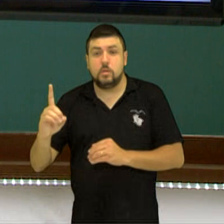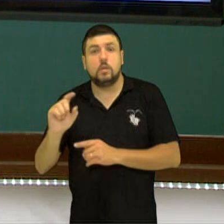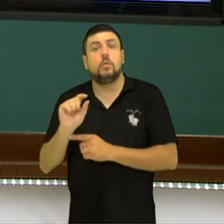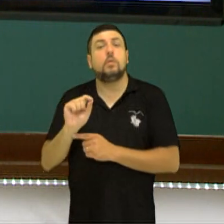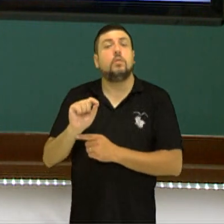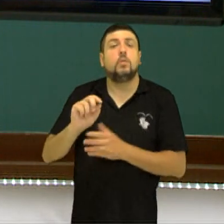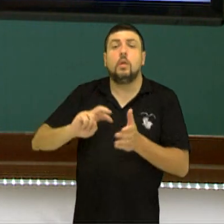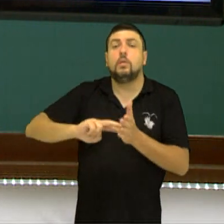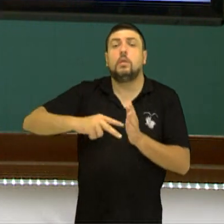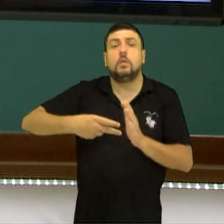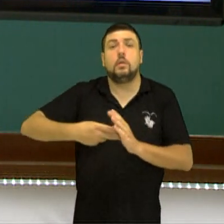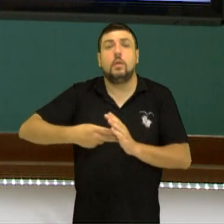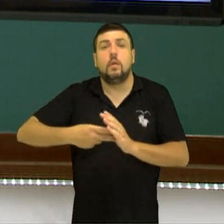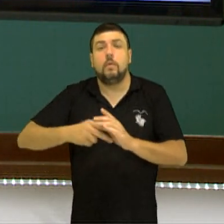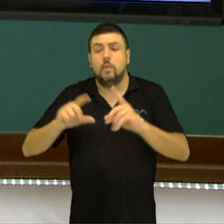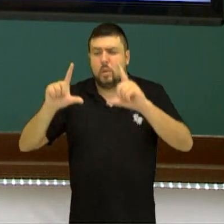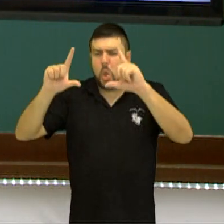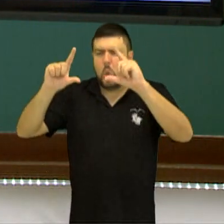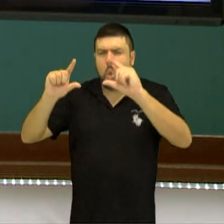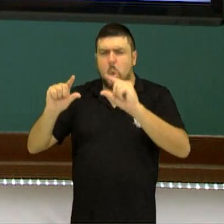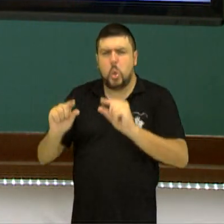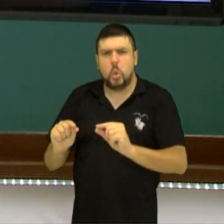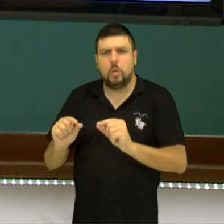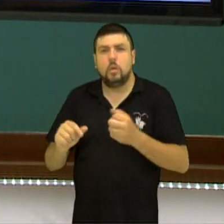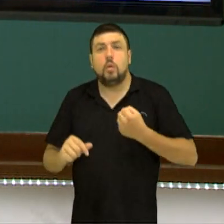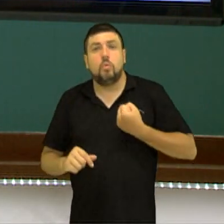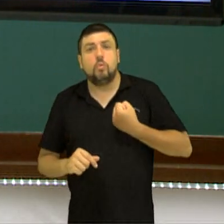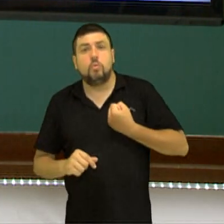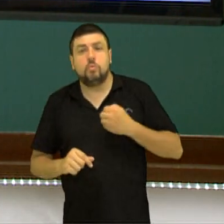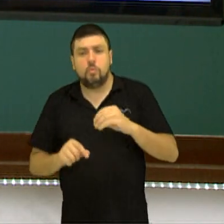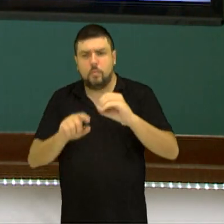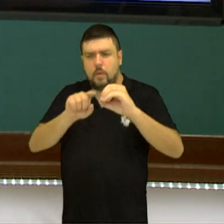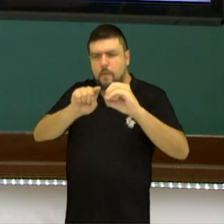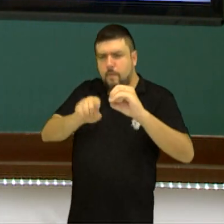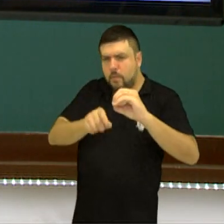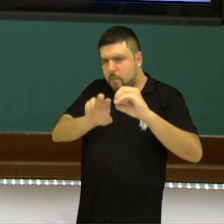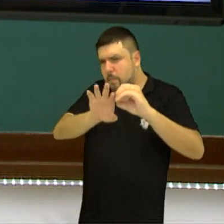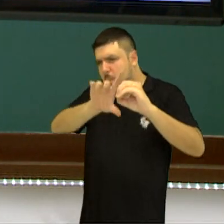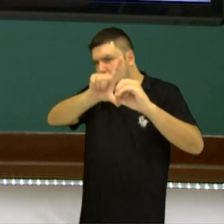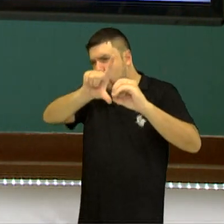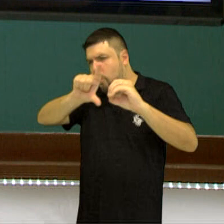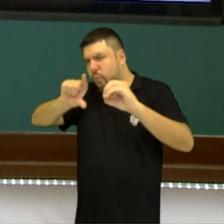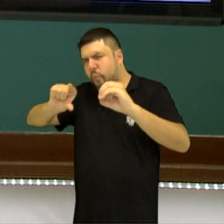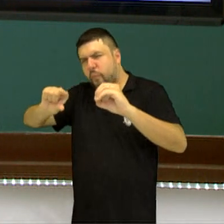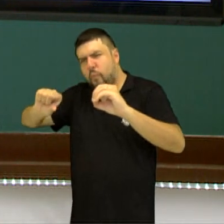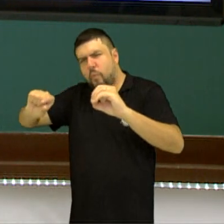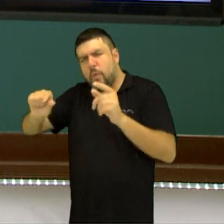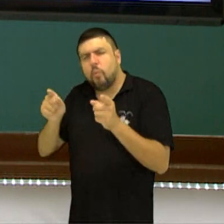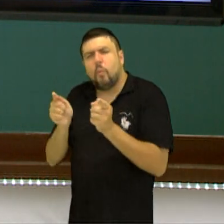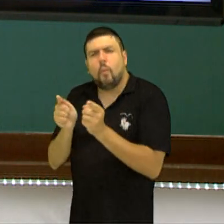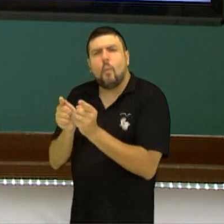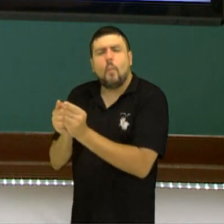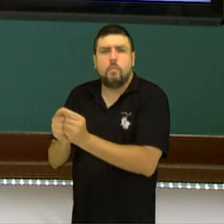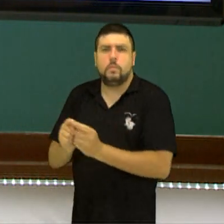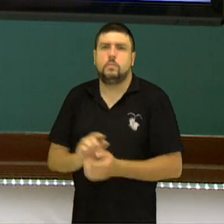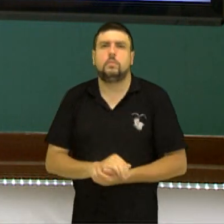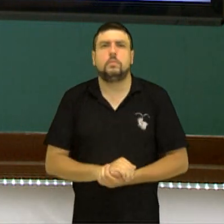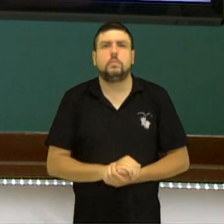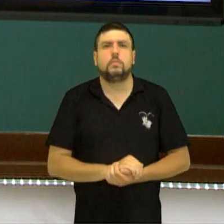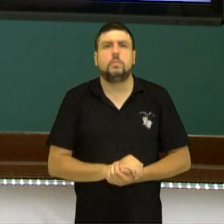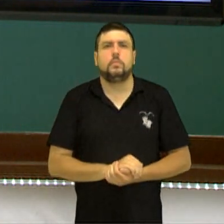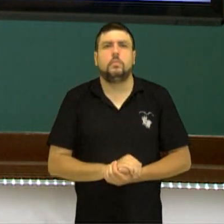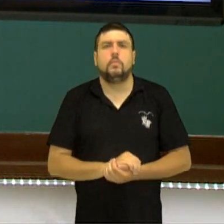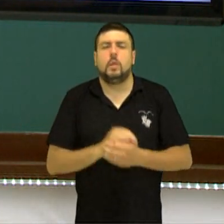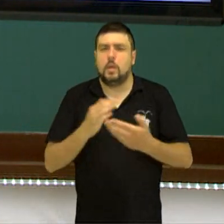grandeza. Então veja que à direita, negativo, ok? E à esquerda,